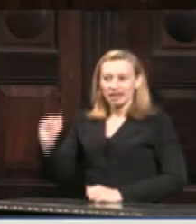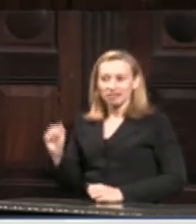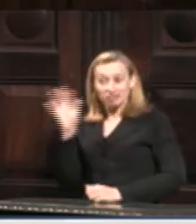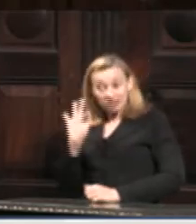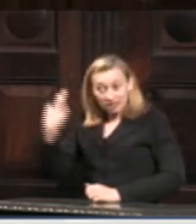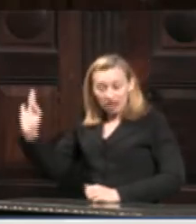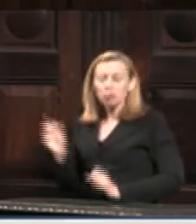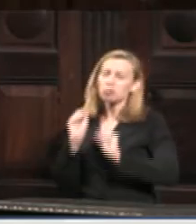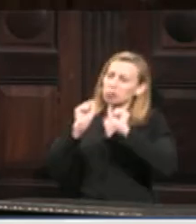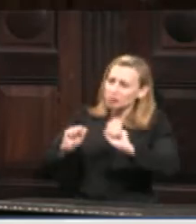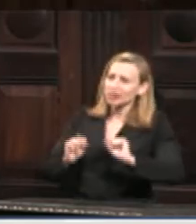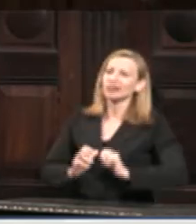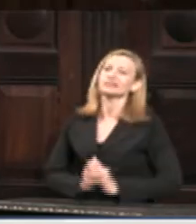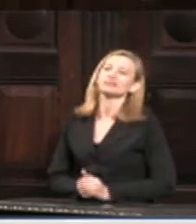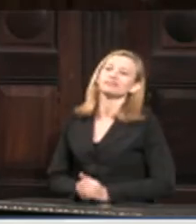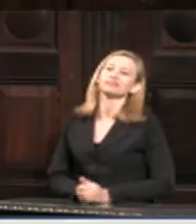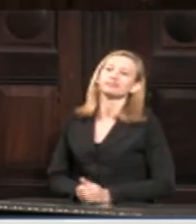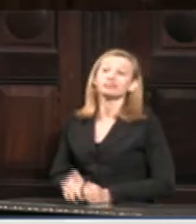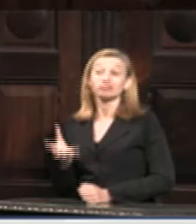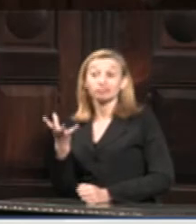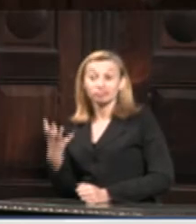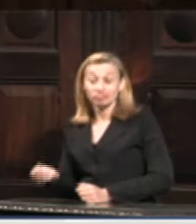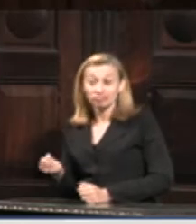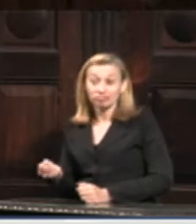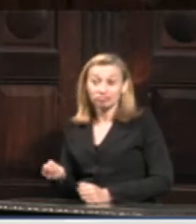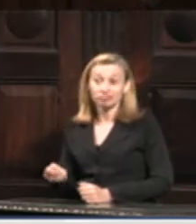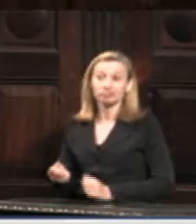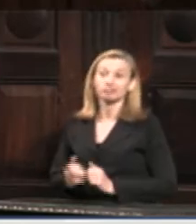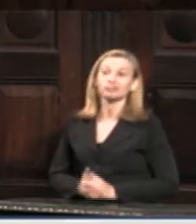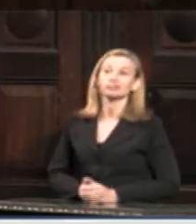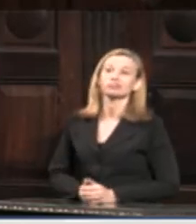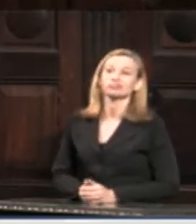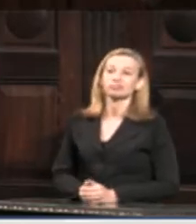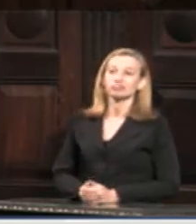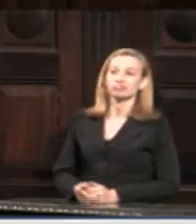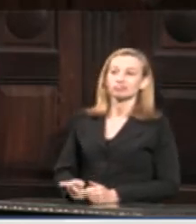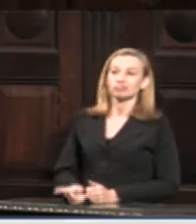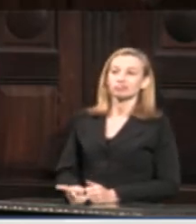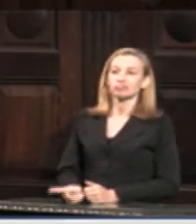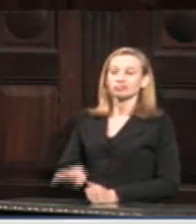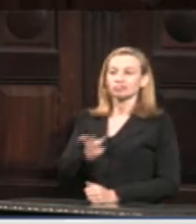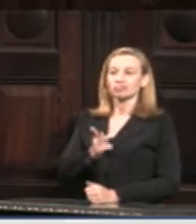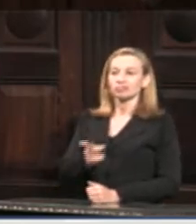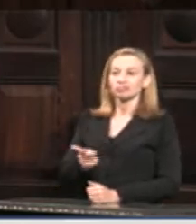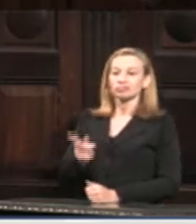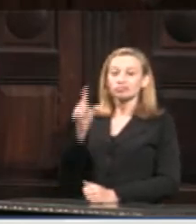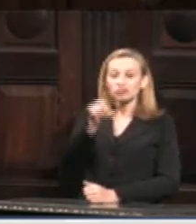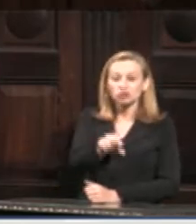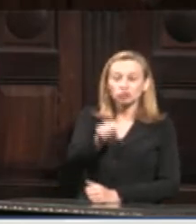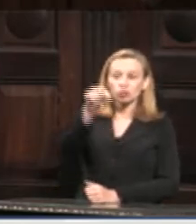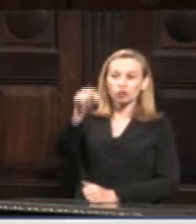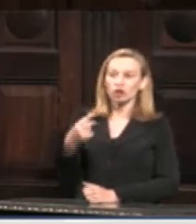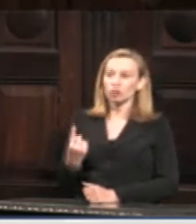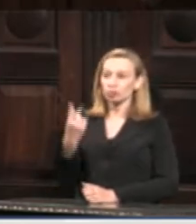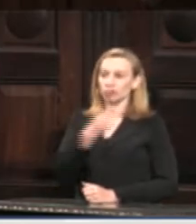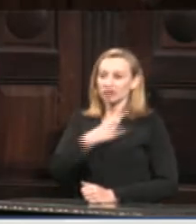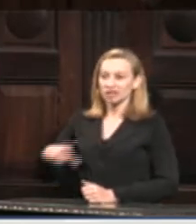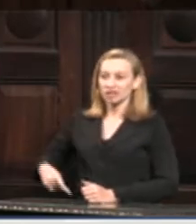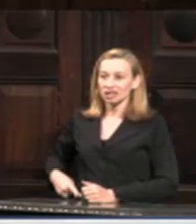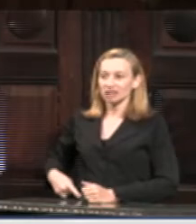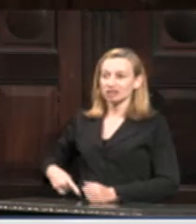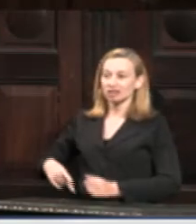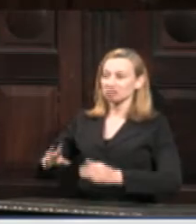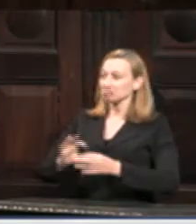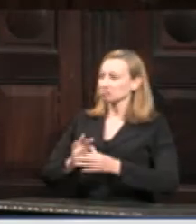pudesse acatar candidato a presidente avulso, porque é